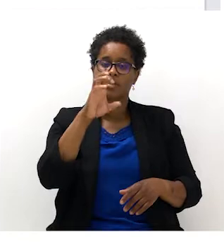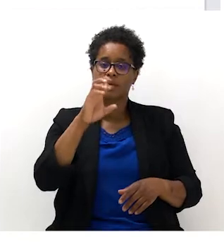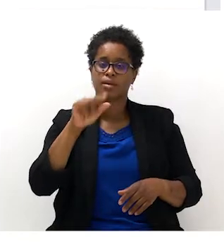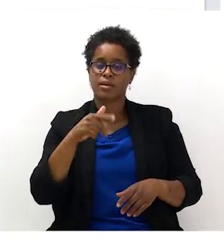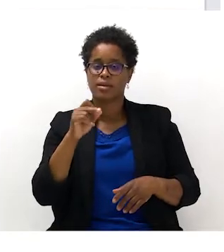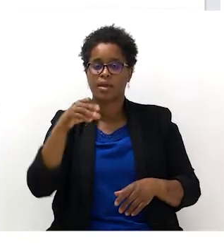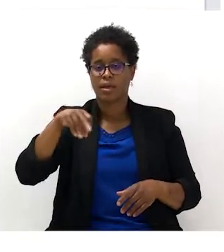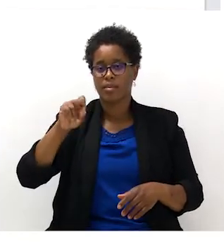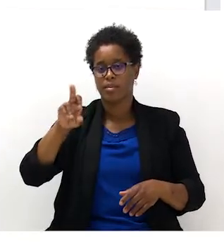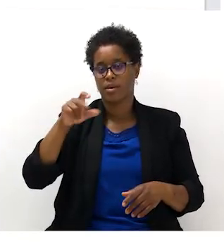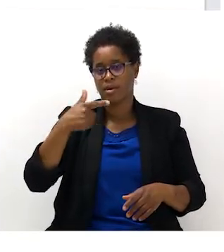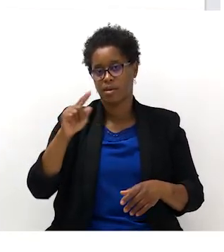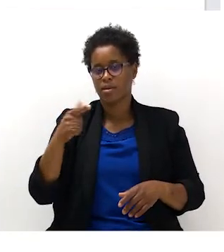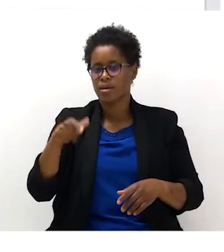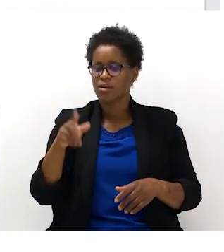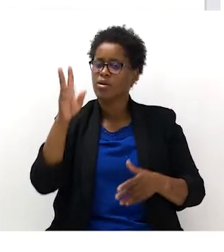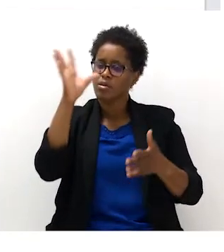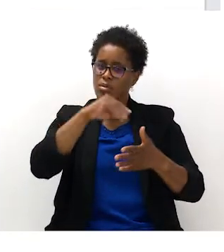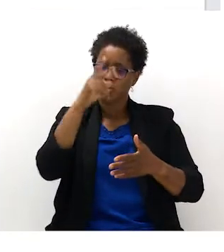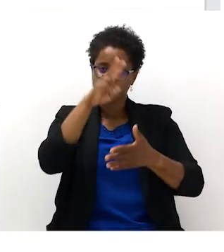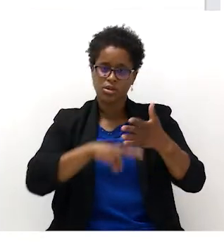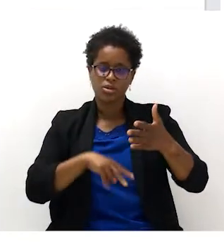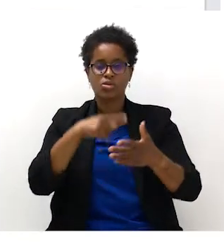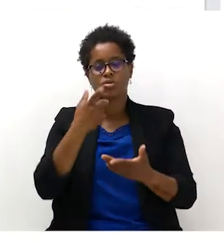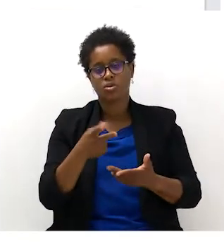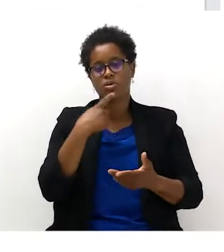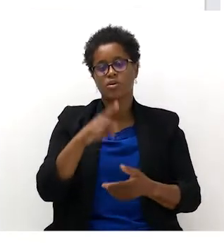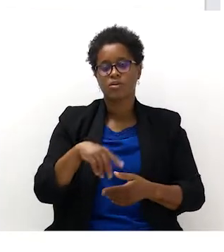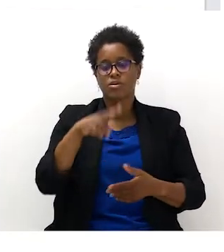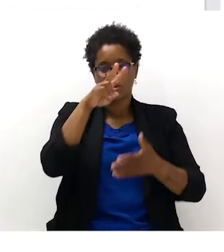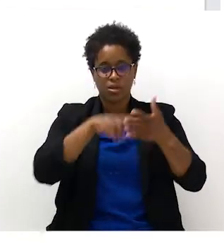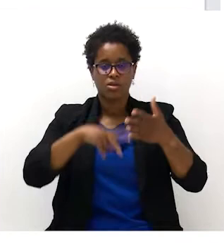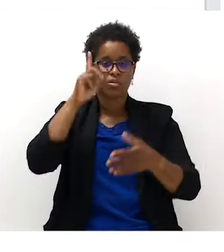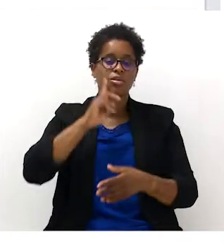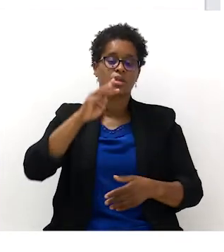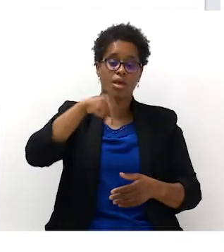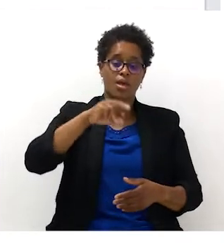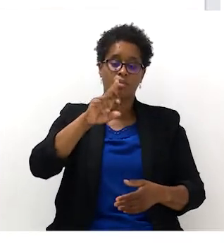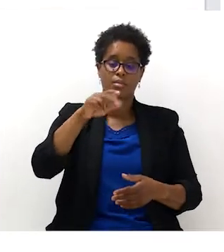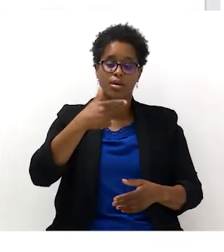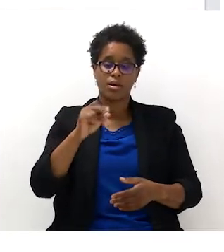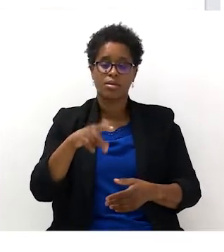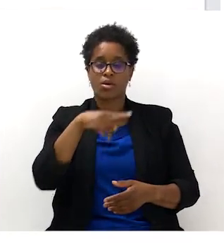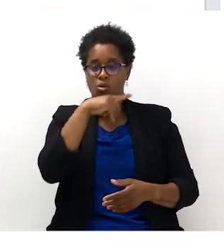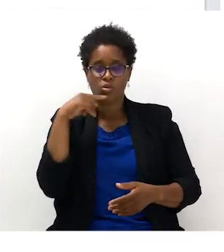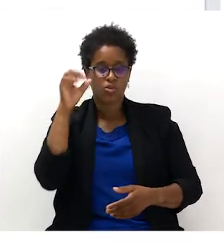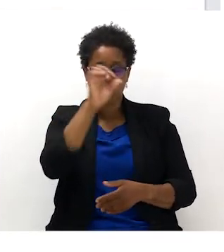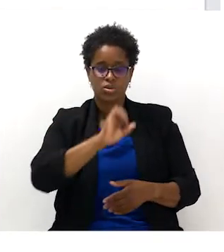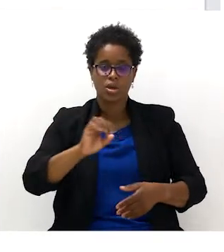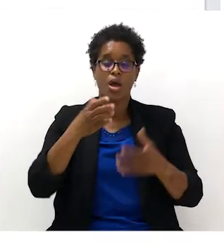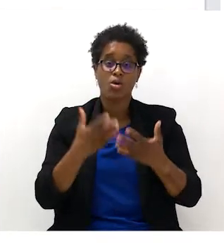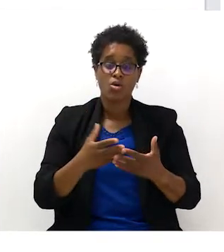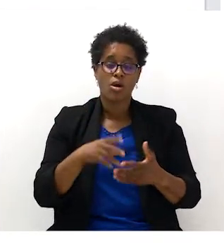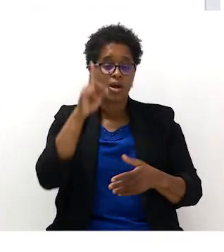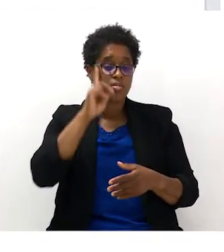Agora, temos de novo um texto com a Marta, com o seu bolinho. Agora, a Marta fez um outro